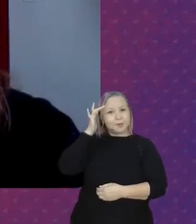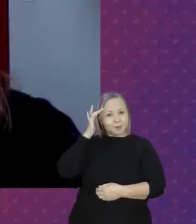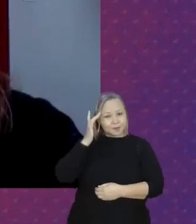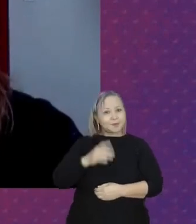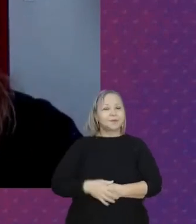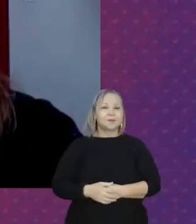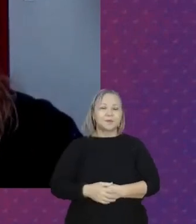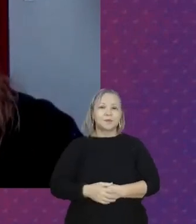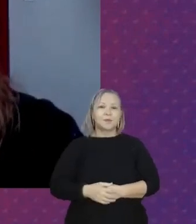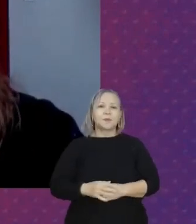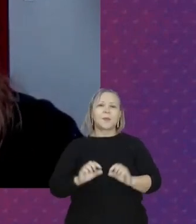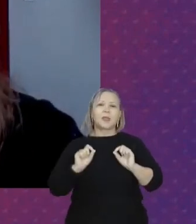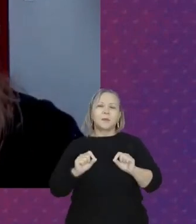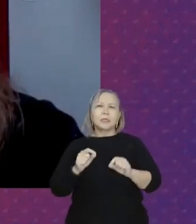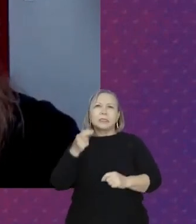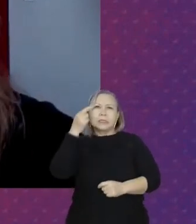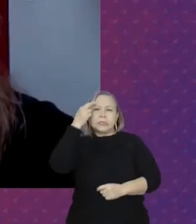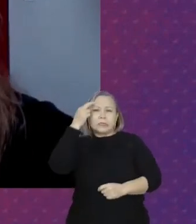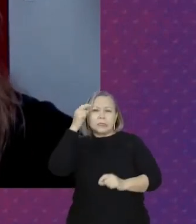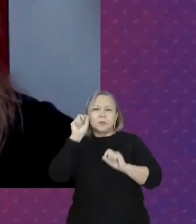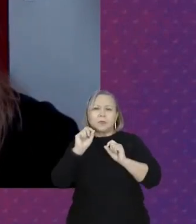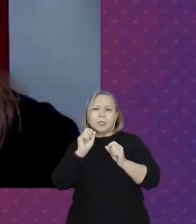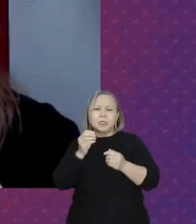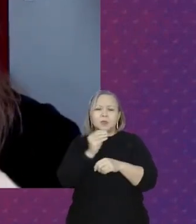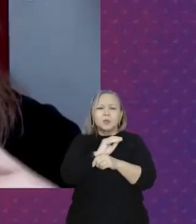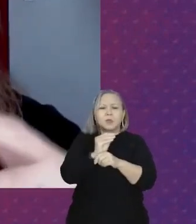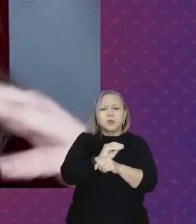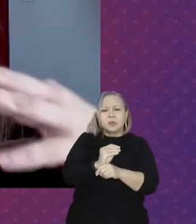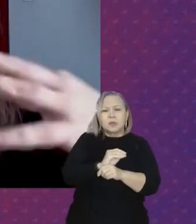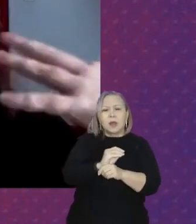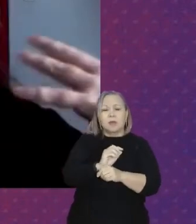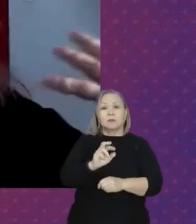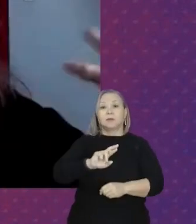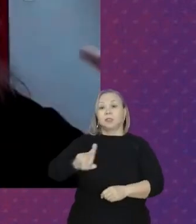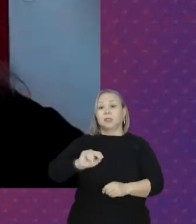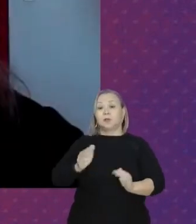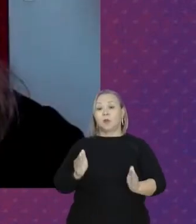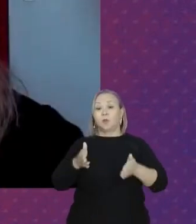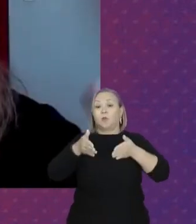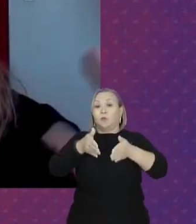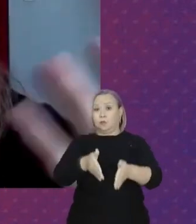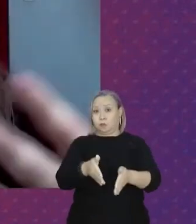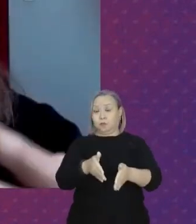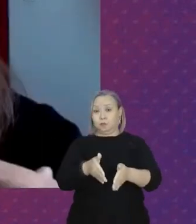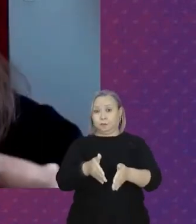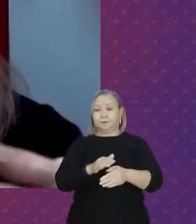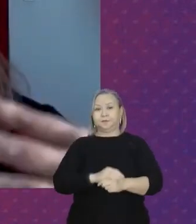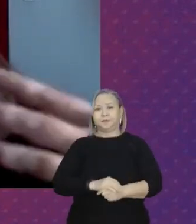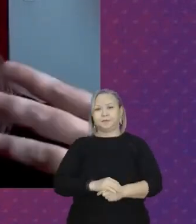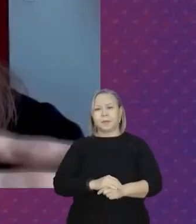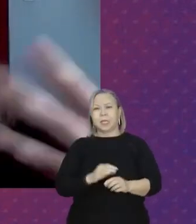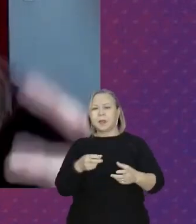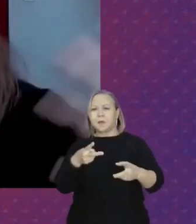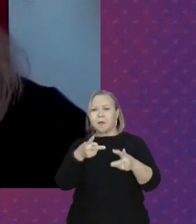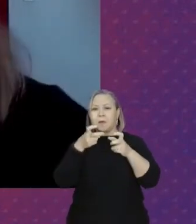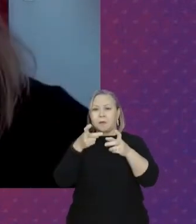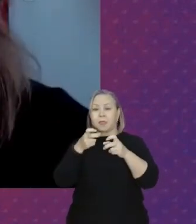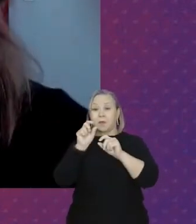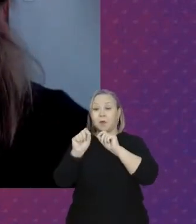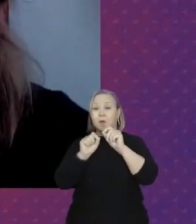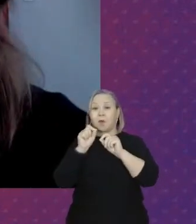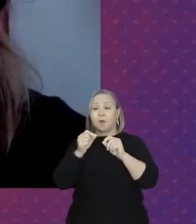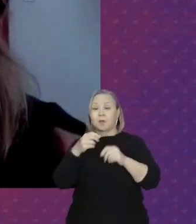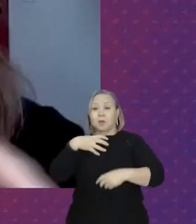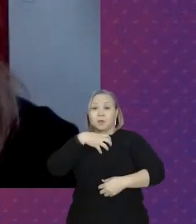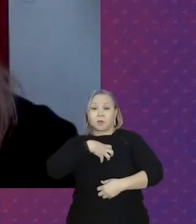Mas se a gente pensa nos cuidados indiretos, a gente vai olhar para o que são as